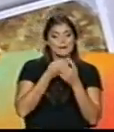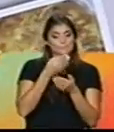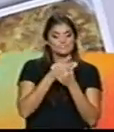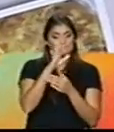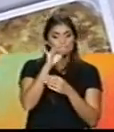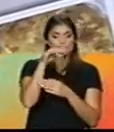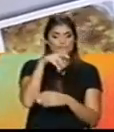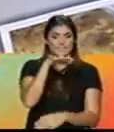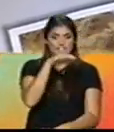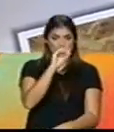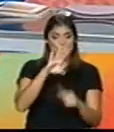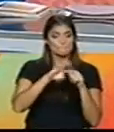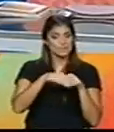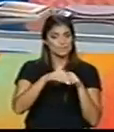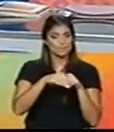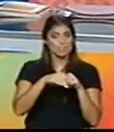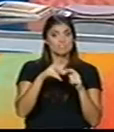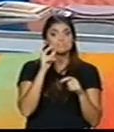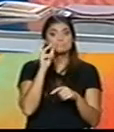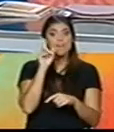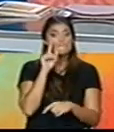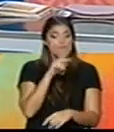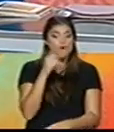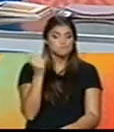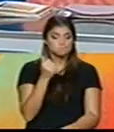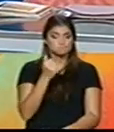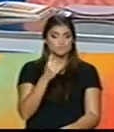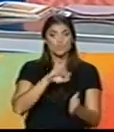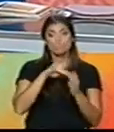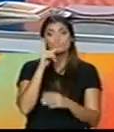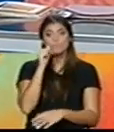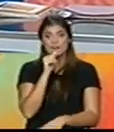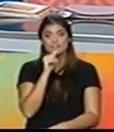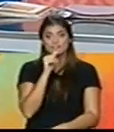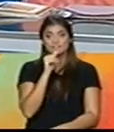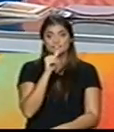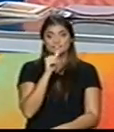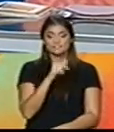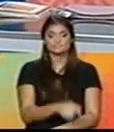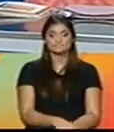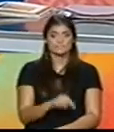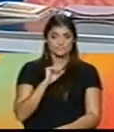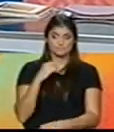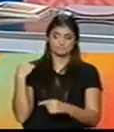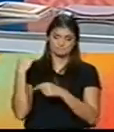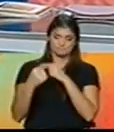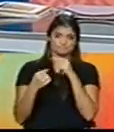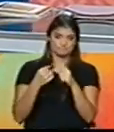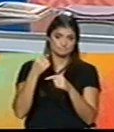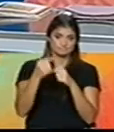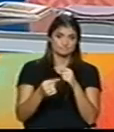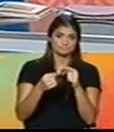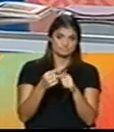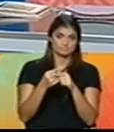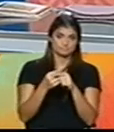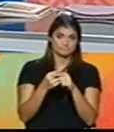minha bisavó, a avó do meu pai, que eu ainda conheci, que morreu em 74. Portanto, imagino, é? Já é bisavó,